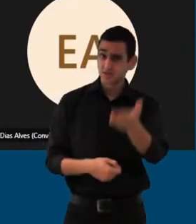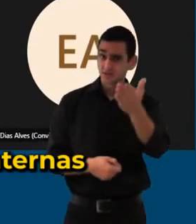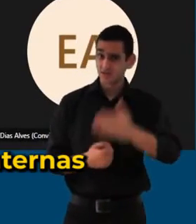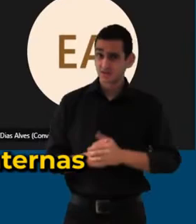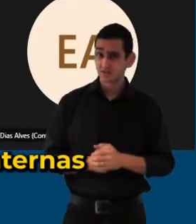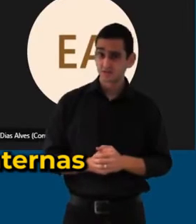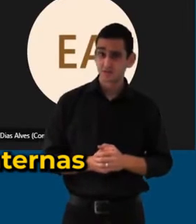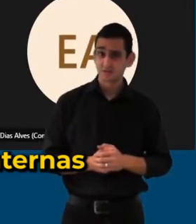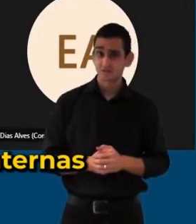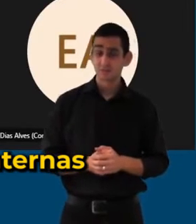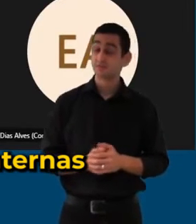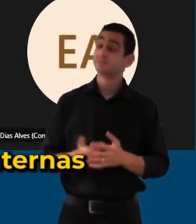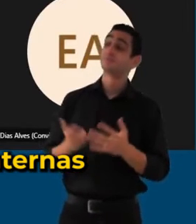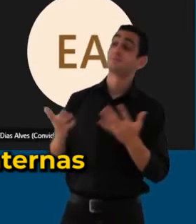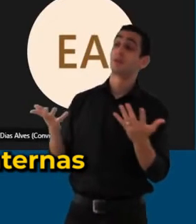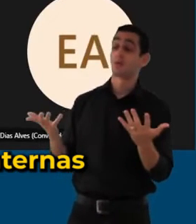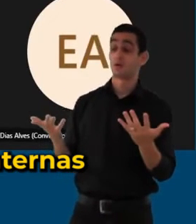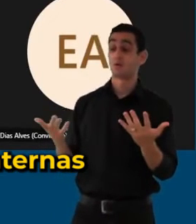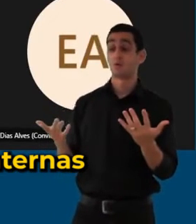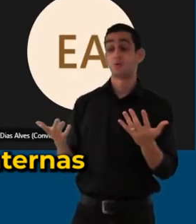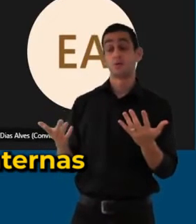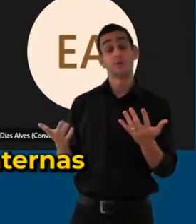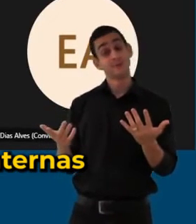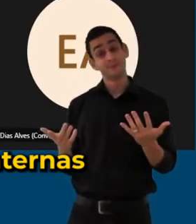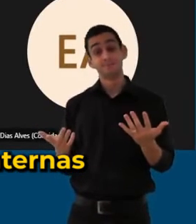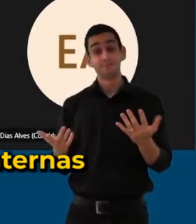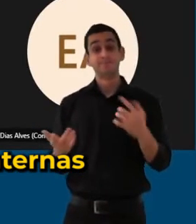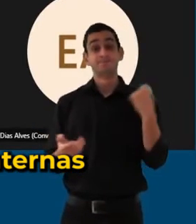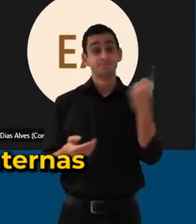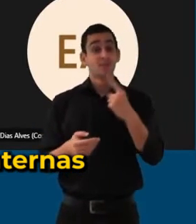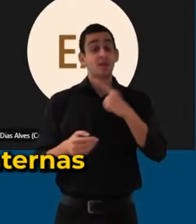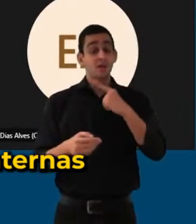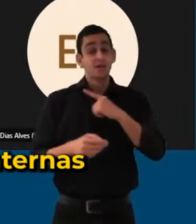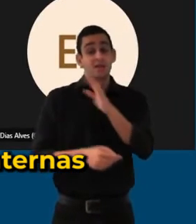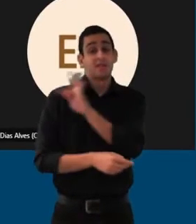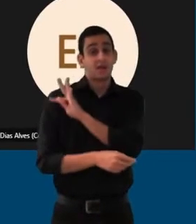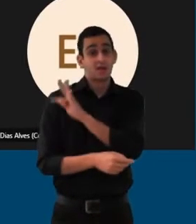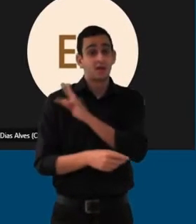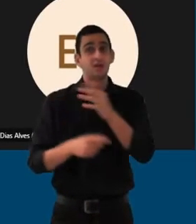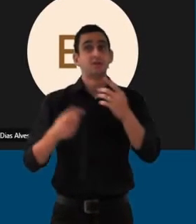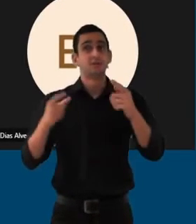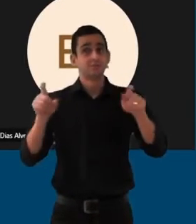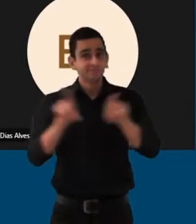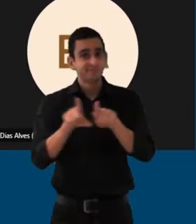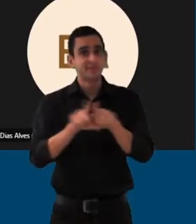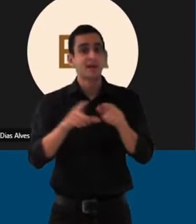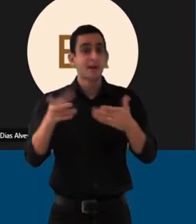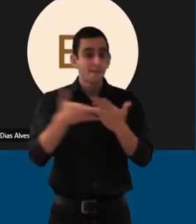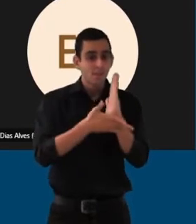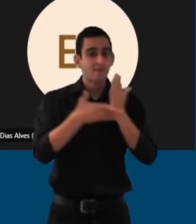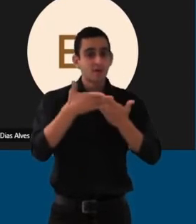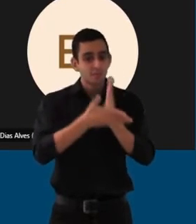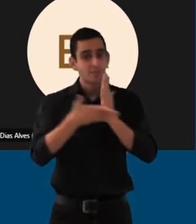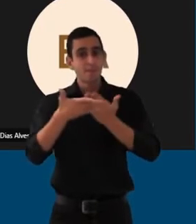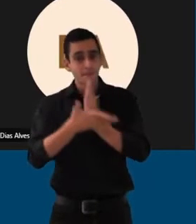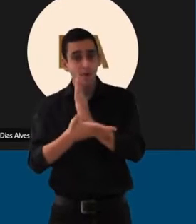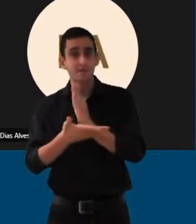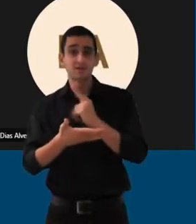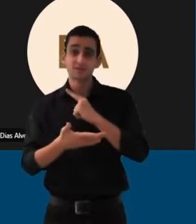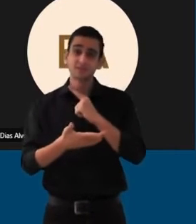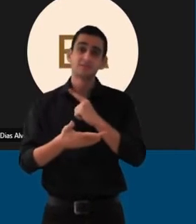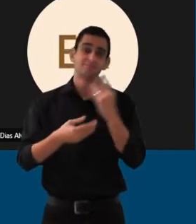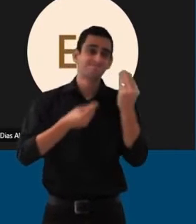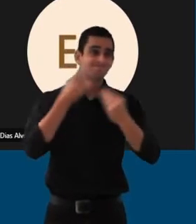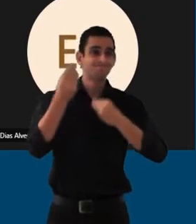Não, porque a gente tem todas as nossas tramitações internas também, de aprovações e contratações e afins, em função disso.